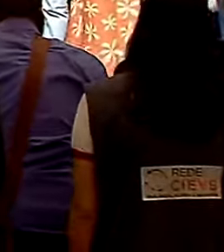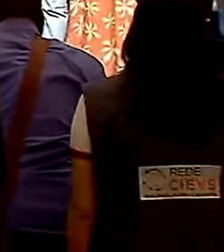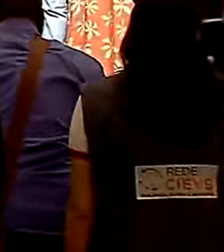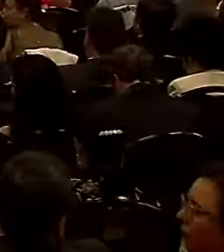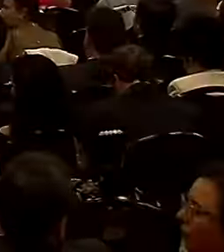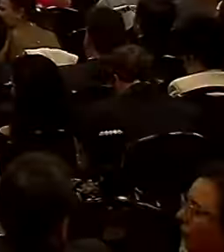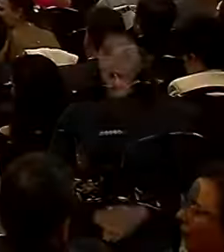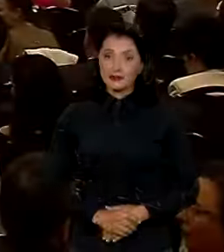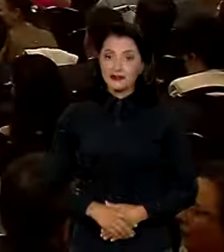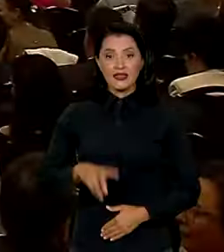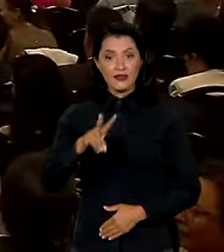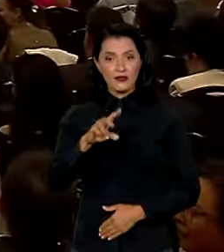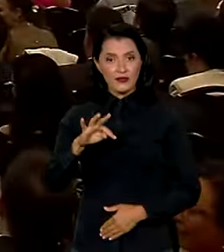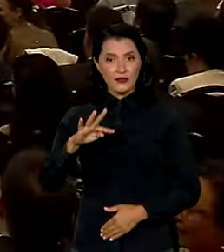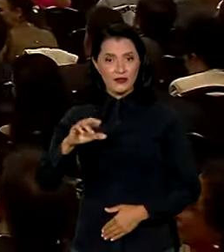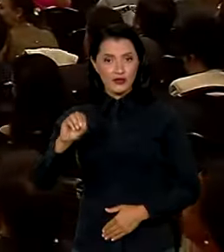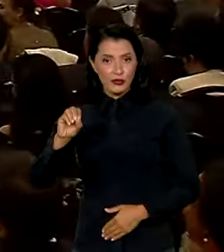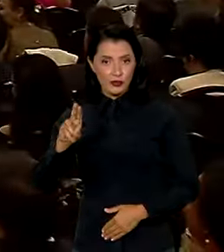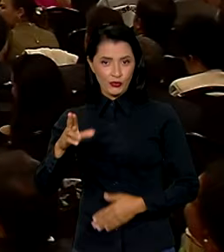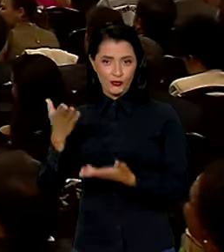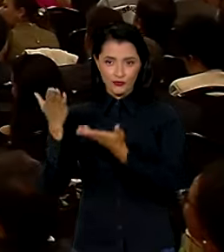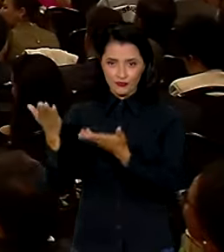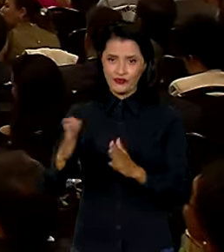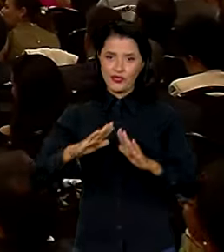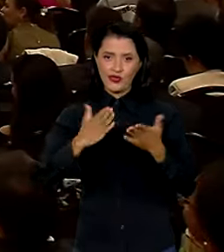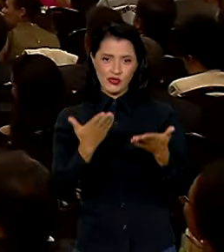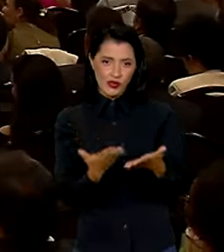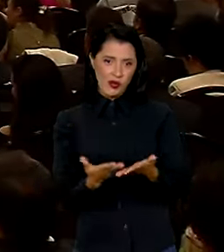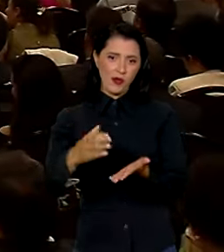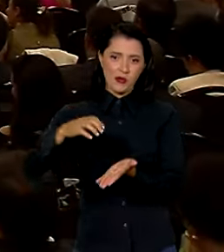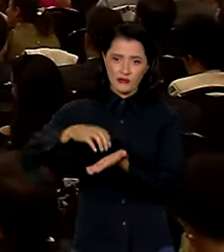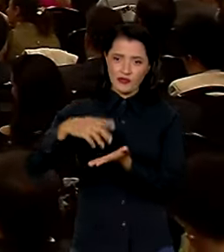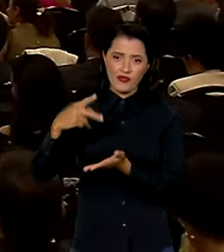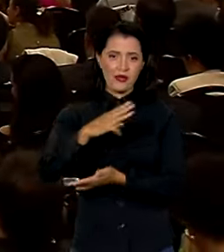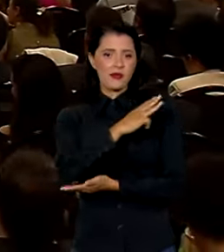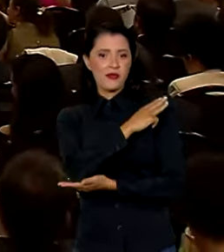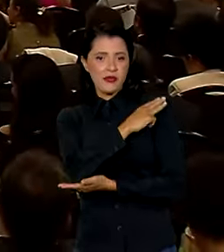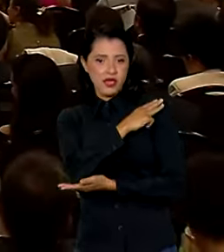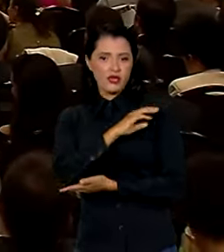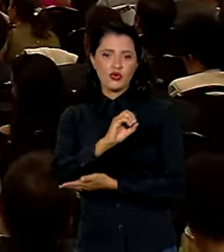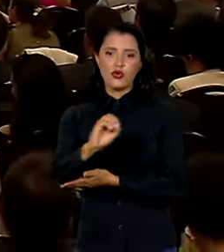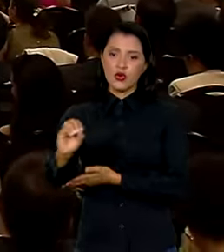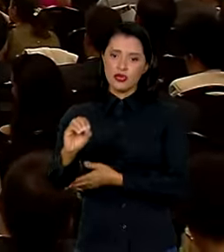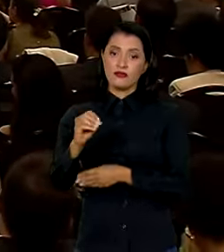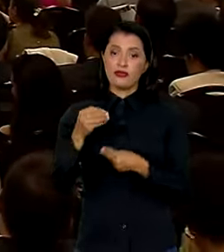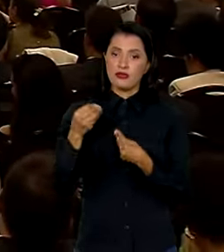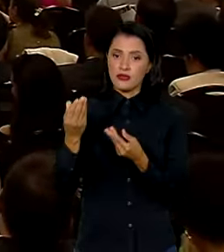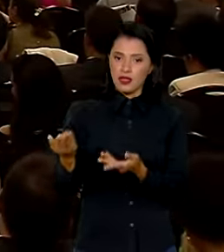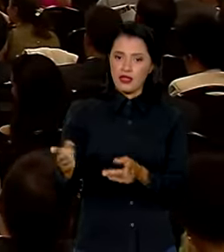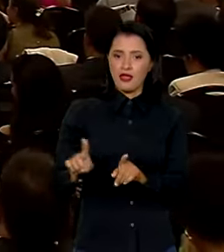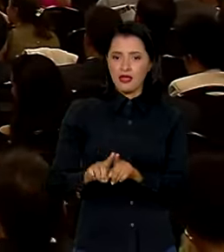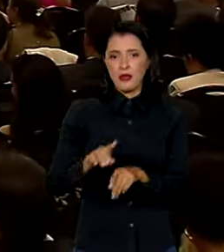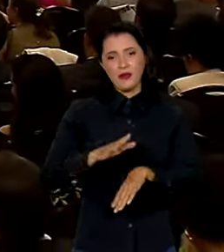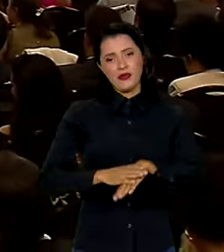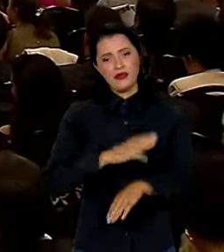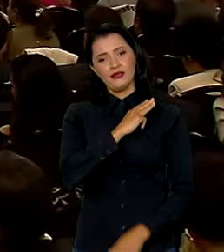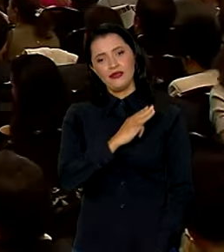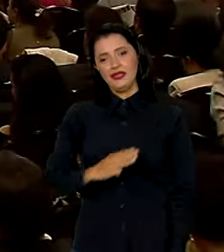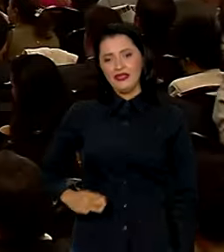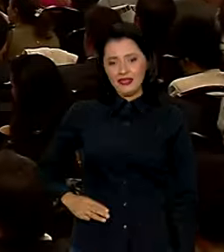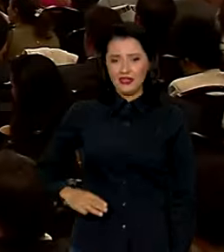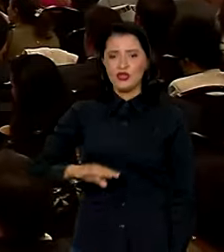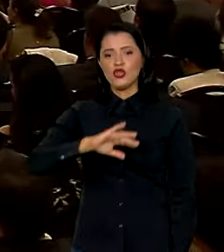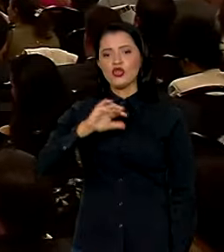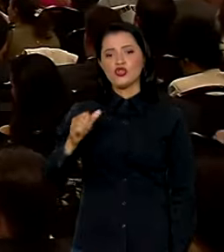Vitor Paiva Azevedo Reis, Escola Centro de Ensino Médio Setor Oeste, será entregue pelo ministro